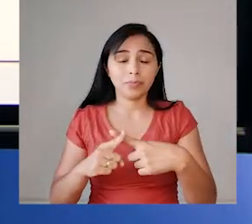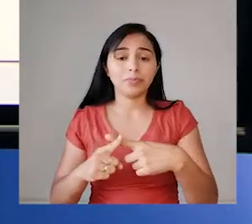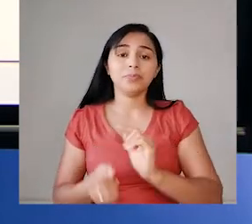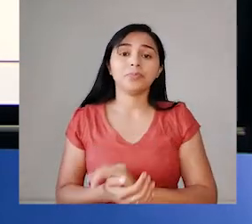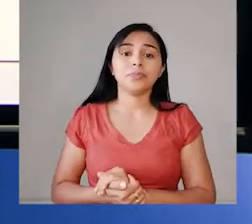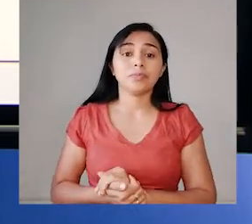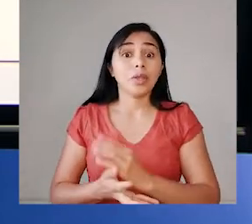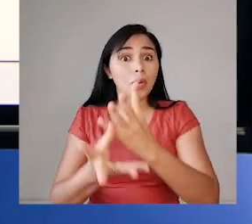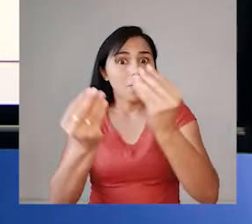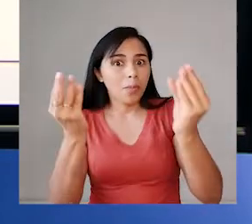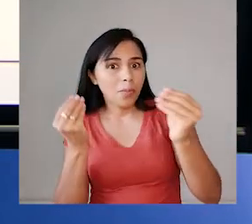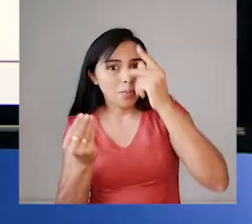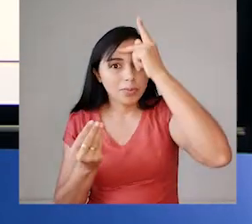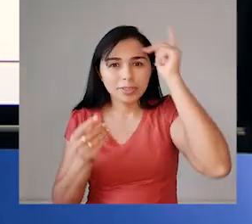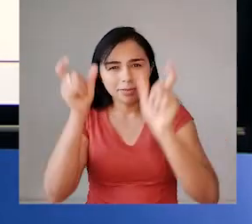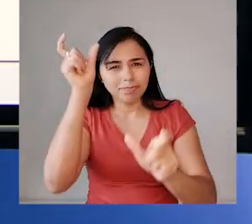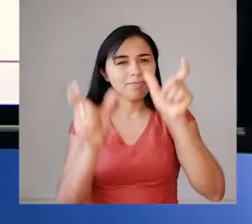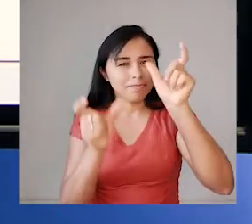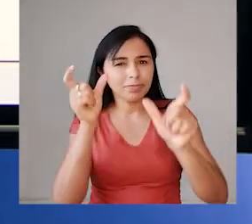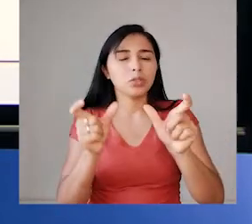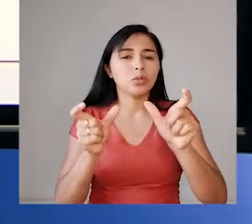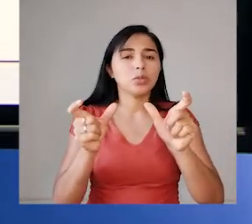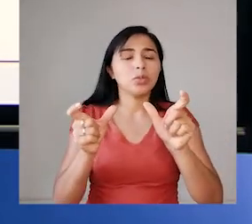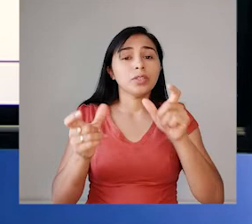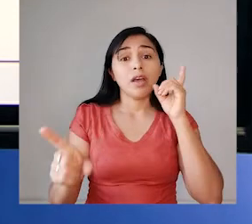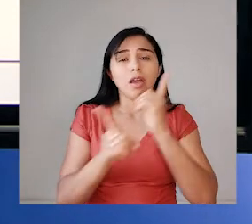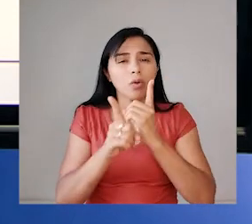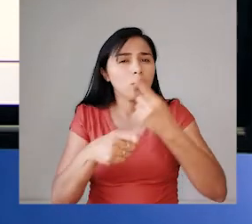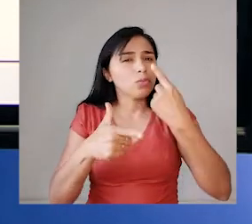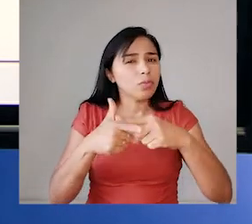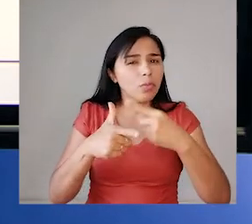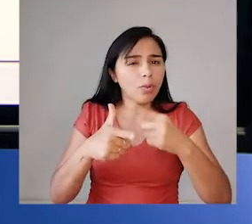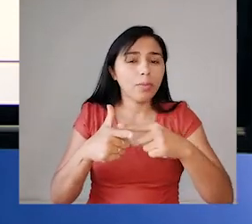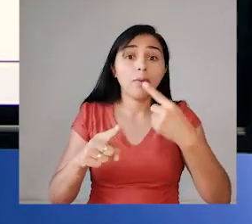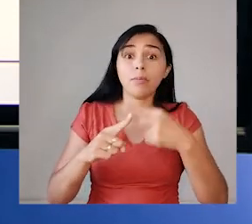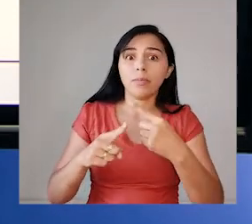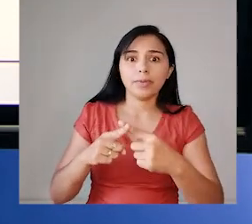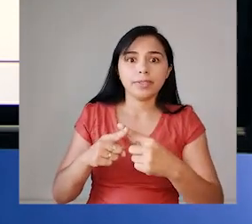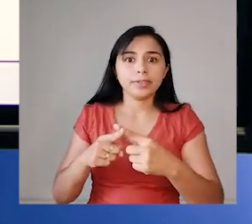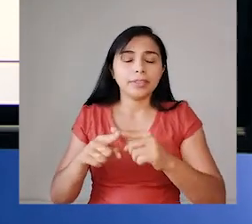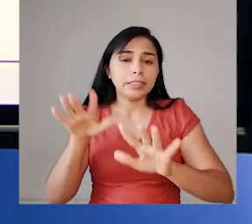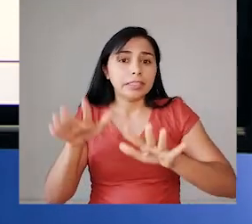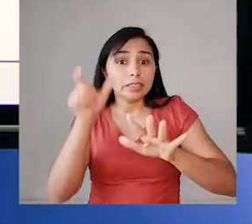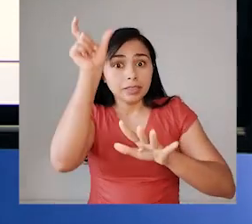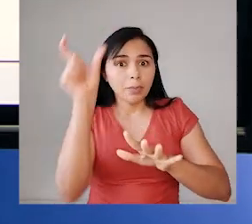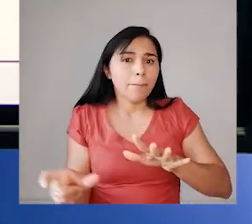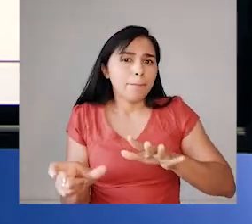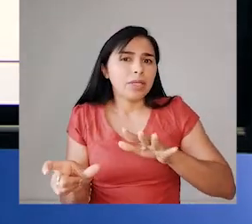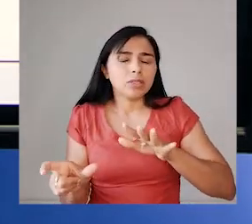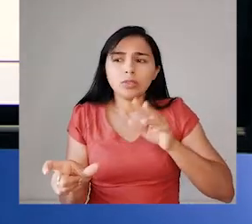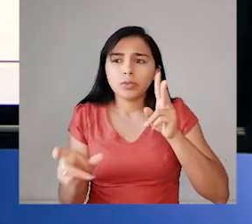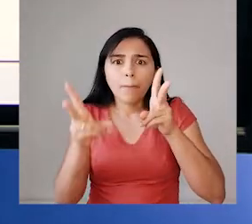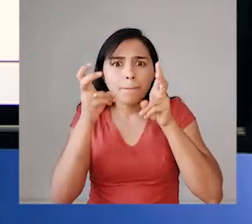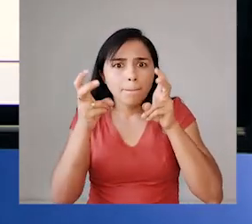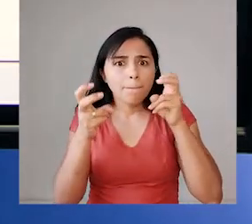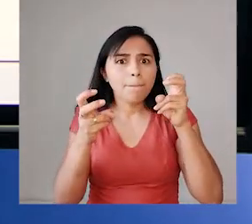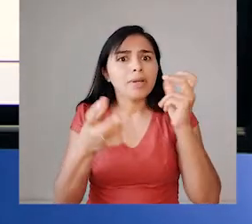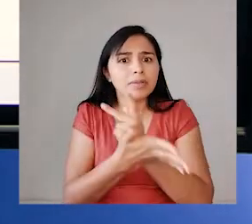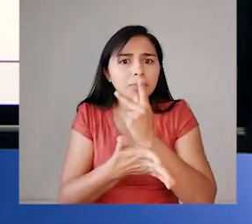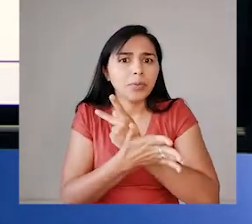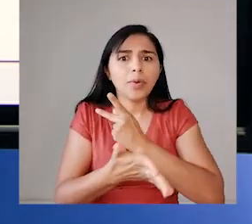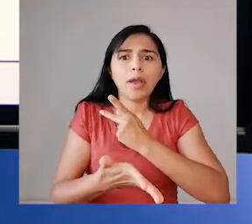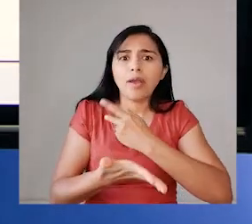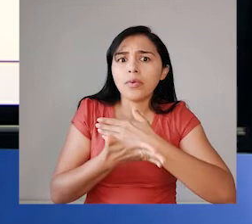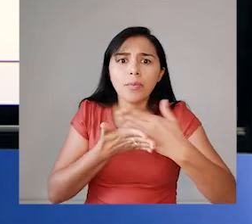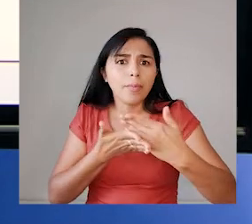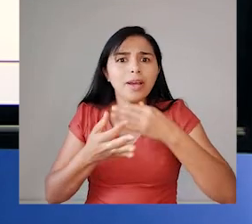enfrentam problemas exatamente porque questionam as estruturas pré-estabelecidas como corretas,